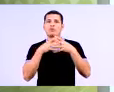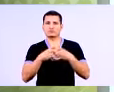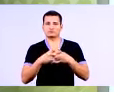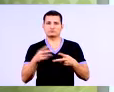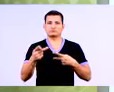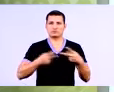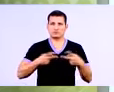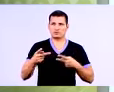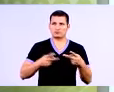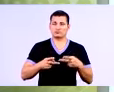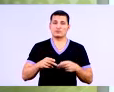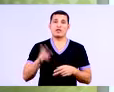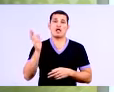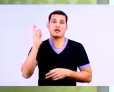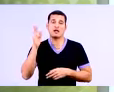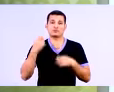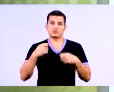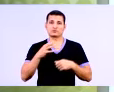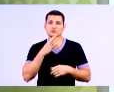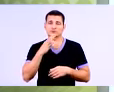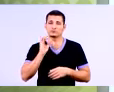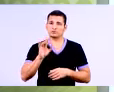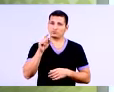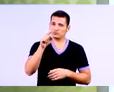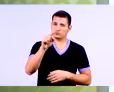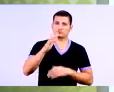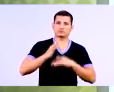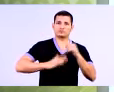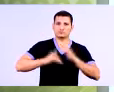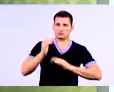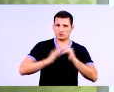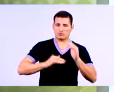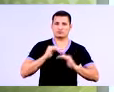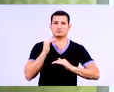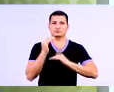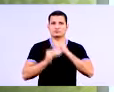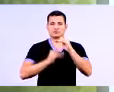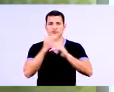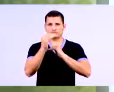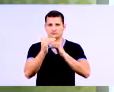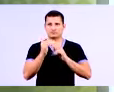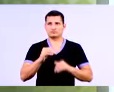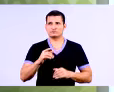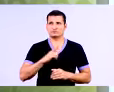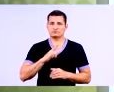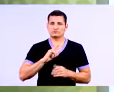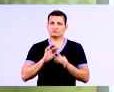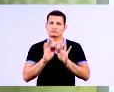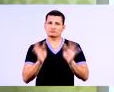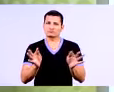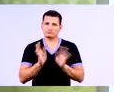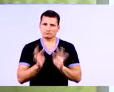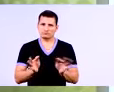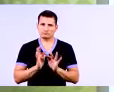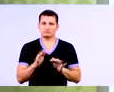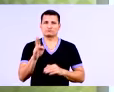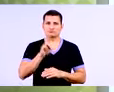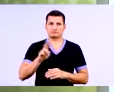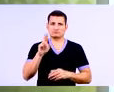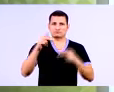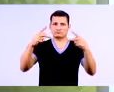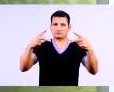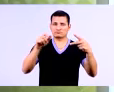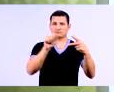projeto. Quem deve conhecê-la é você, o profissional que desenvolve. Então, de uma forma muito simplificada, utilizando a tag